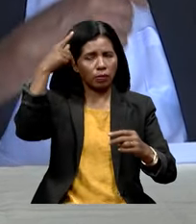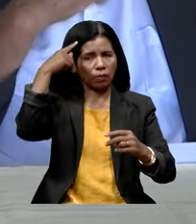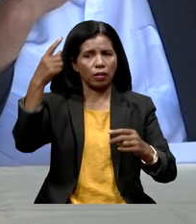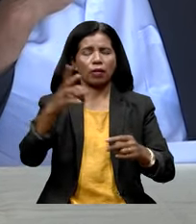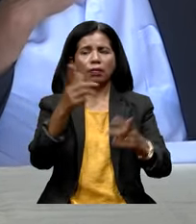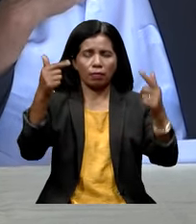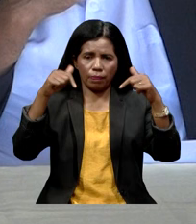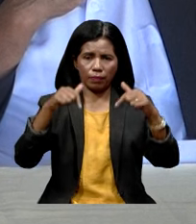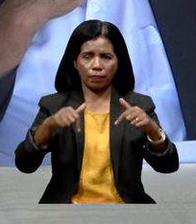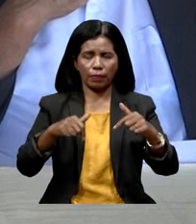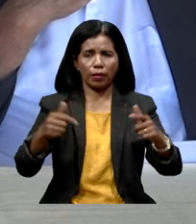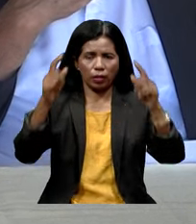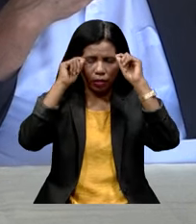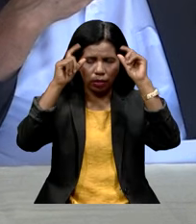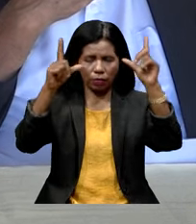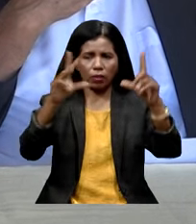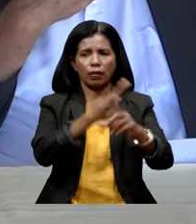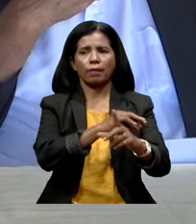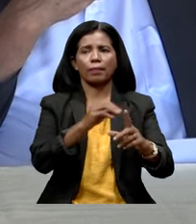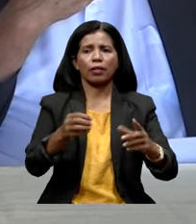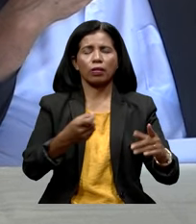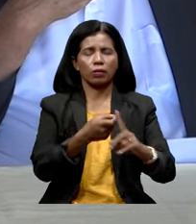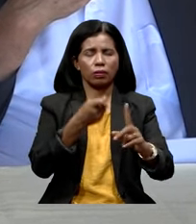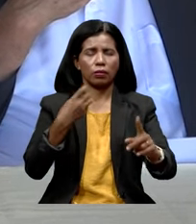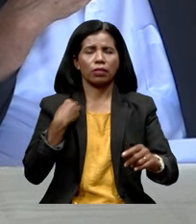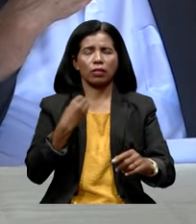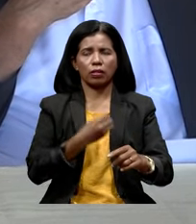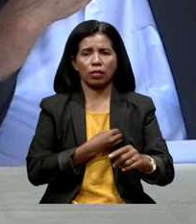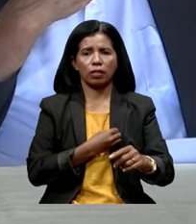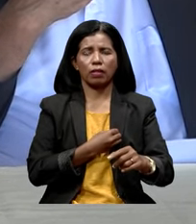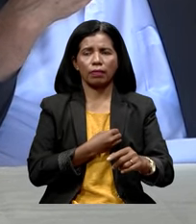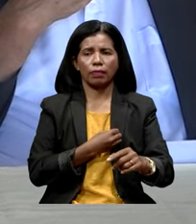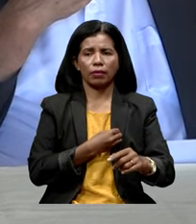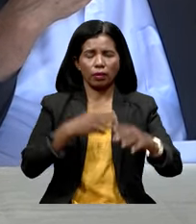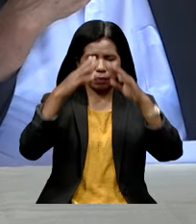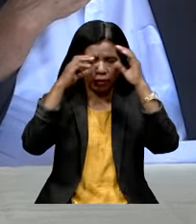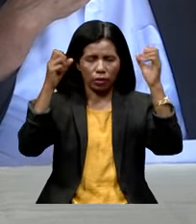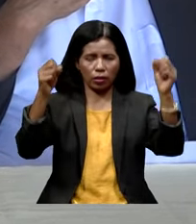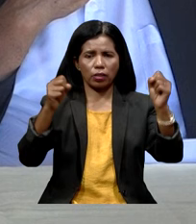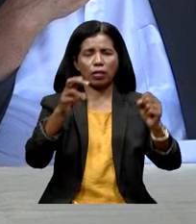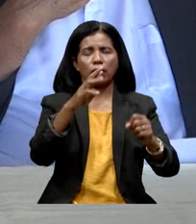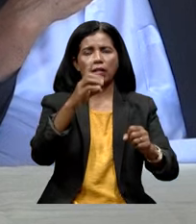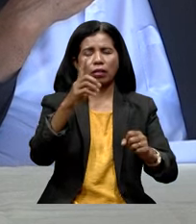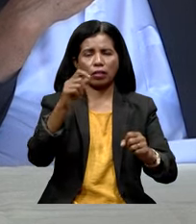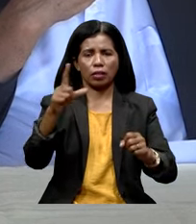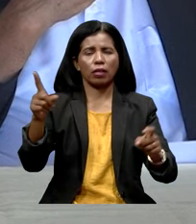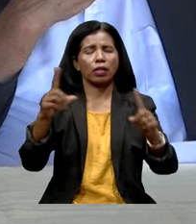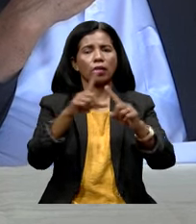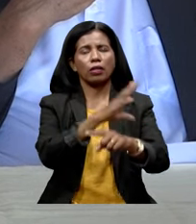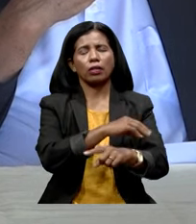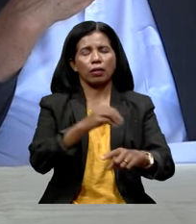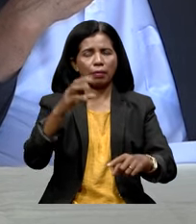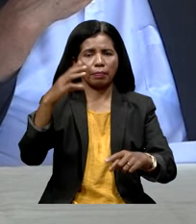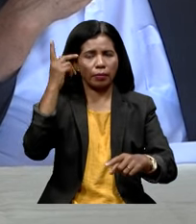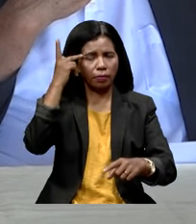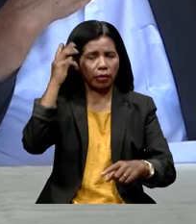Francisco Ninia, mas Timor-Leste, Liusi e Tania Nayunu, Presidente da República, no Primeiro-Ministro